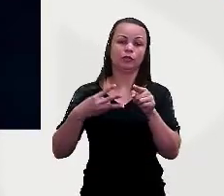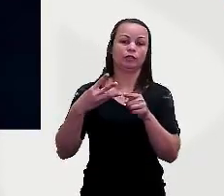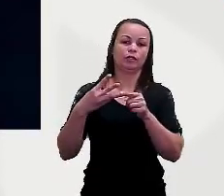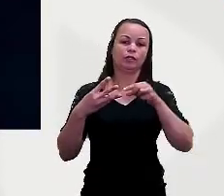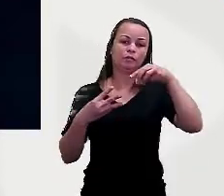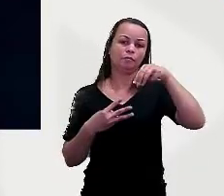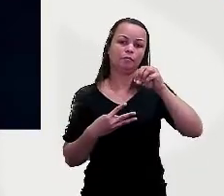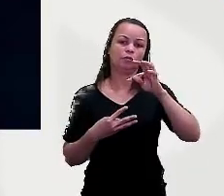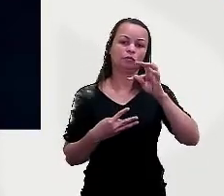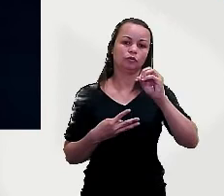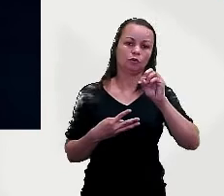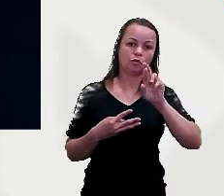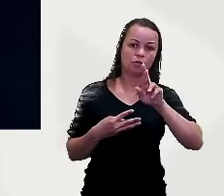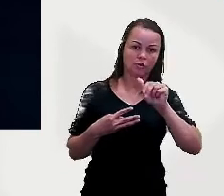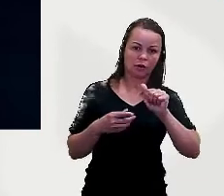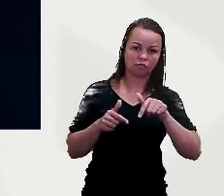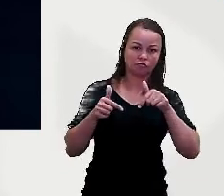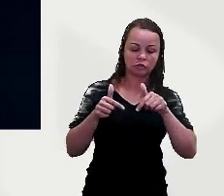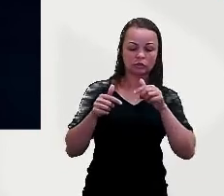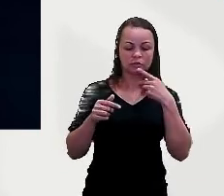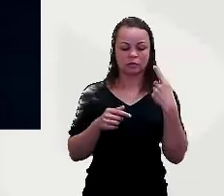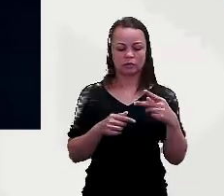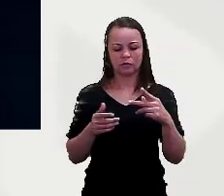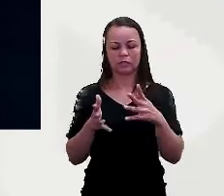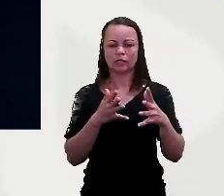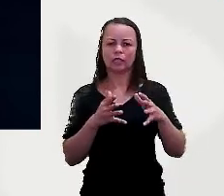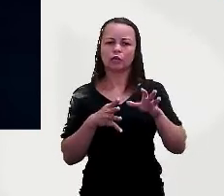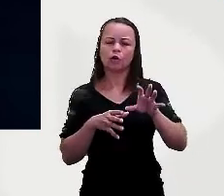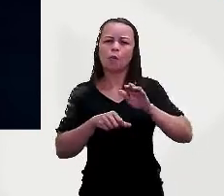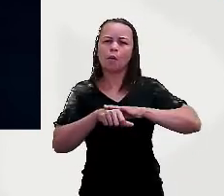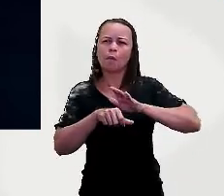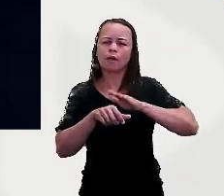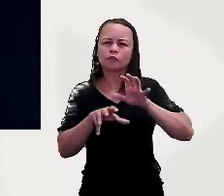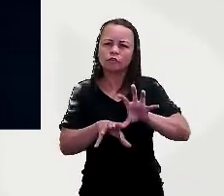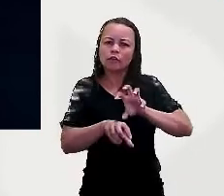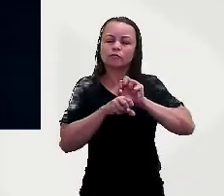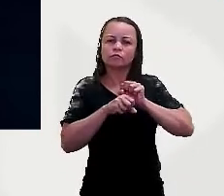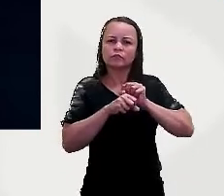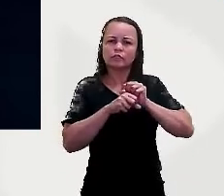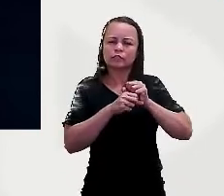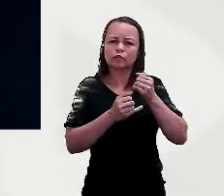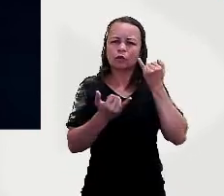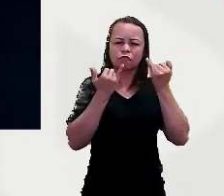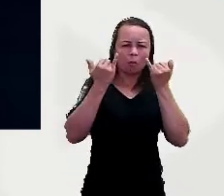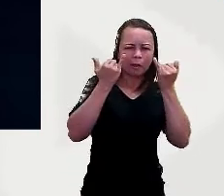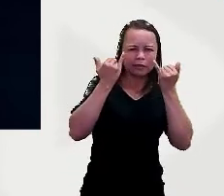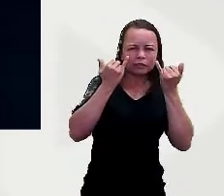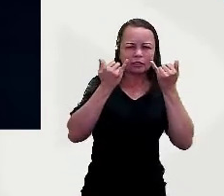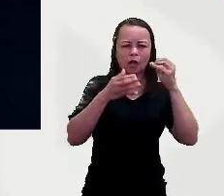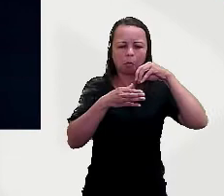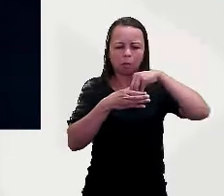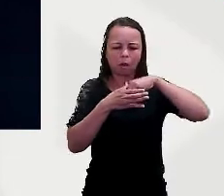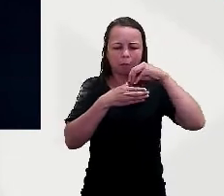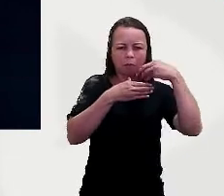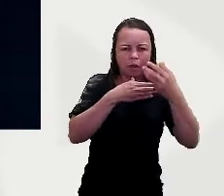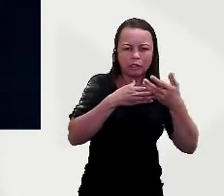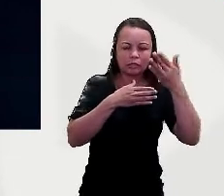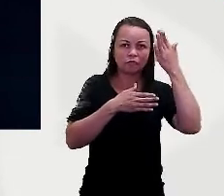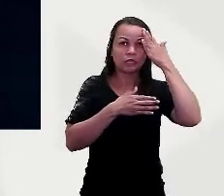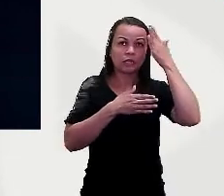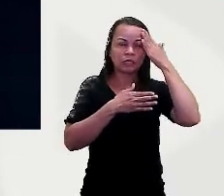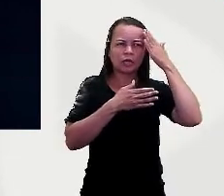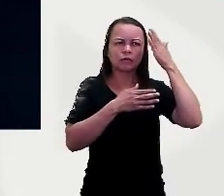quê? É aquela que vai justamente, a partir desse momento que foi capturado essa informação, tanto externa quanto interna, ela foi compreendida,